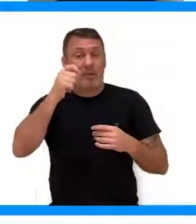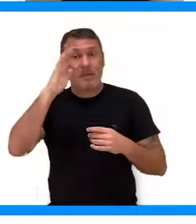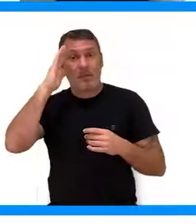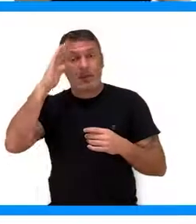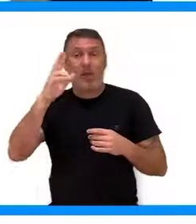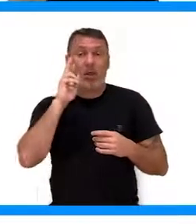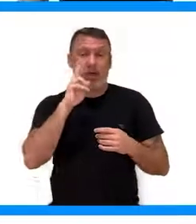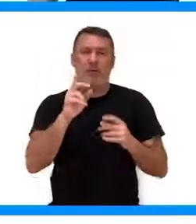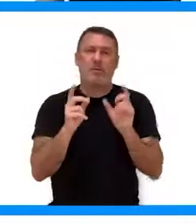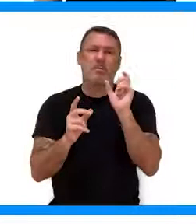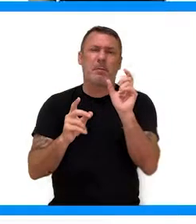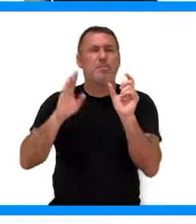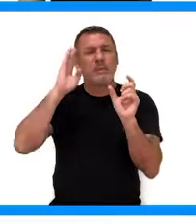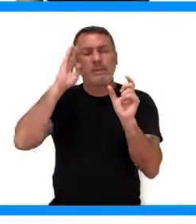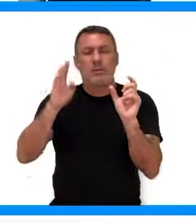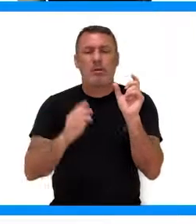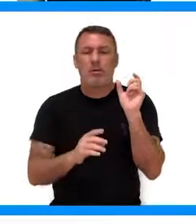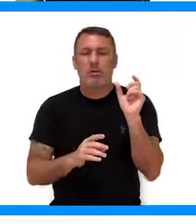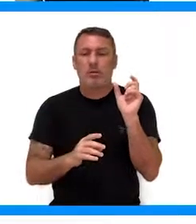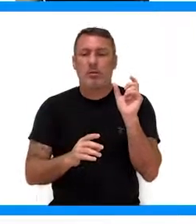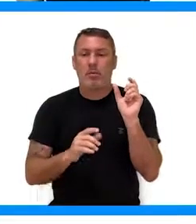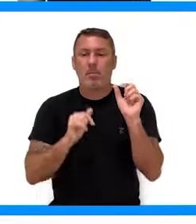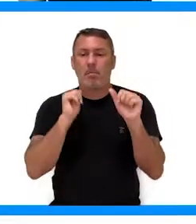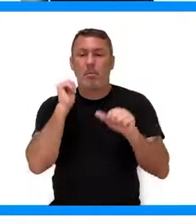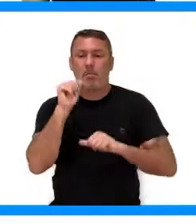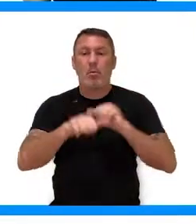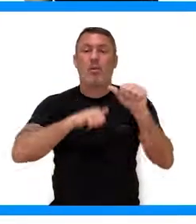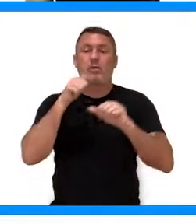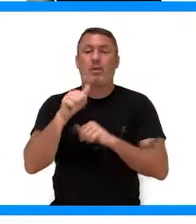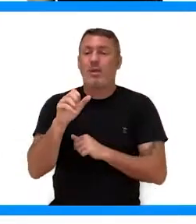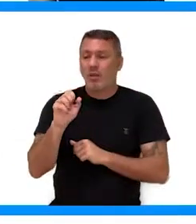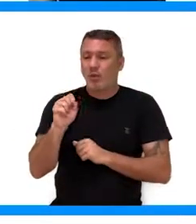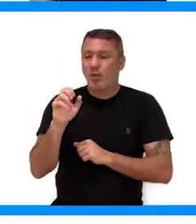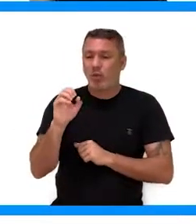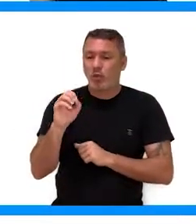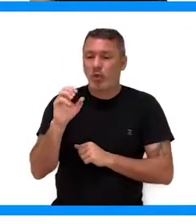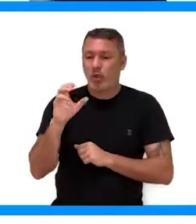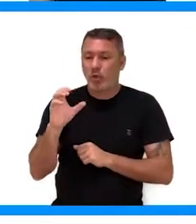presta atenção, olha só que termo-chave ele enunciado: mudanças